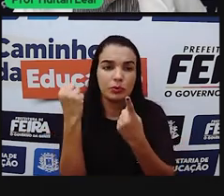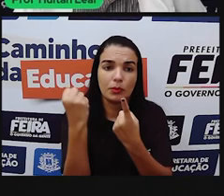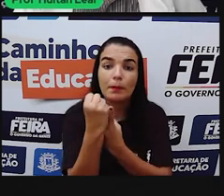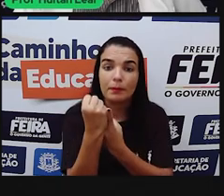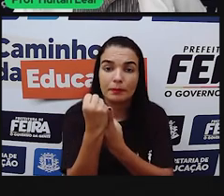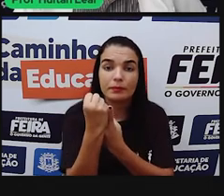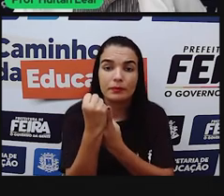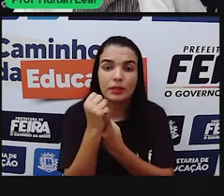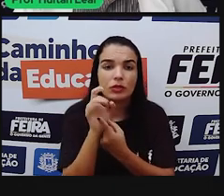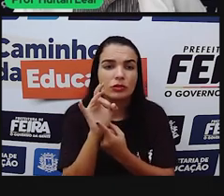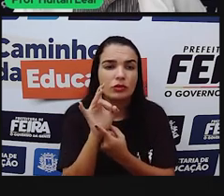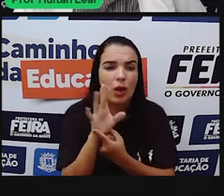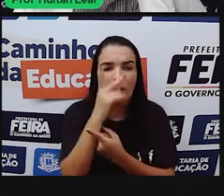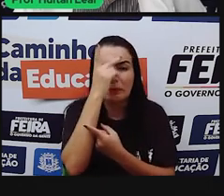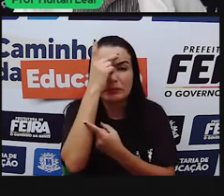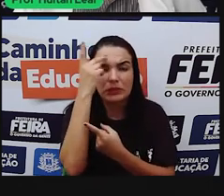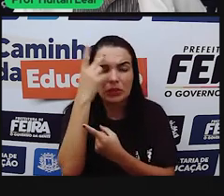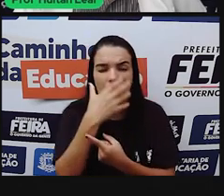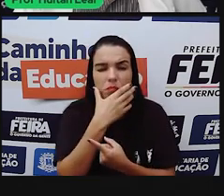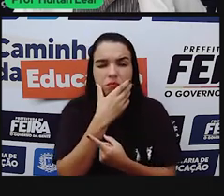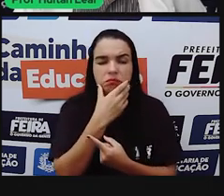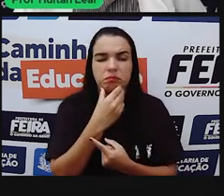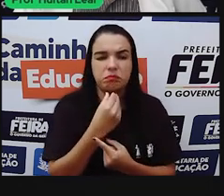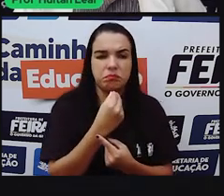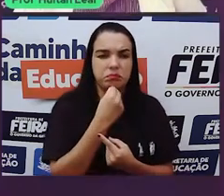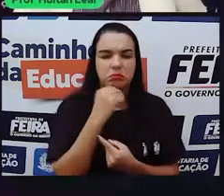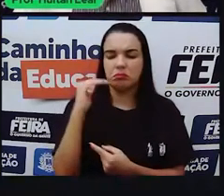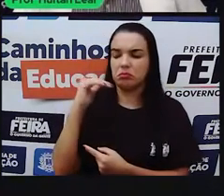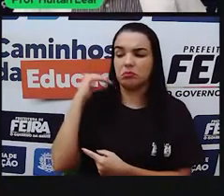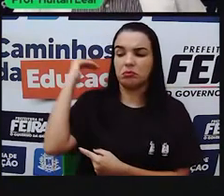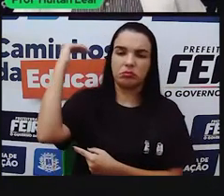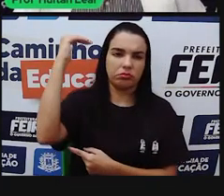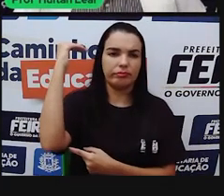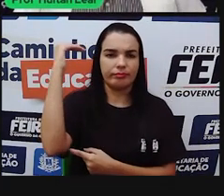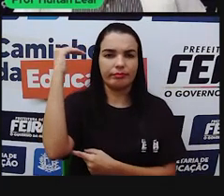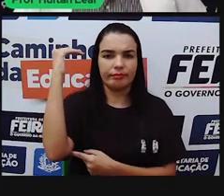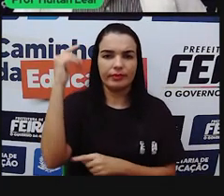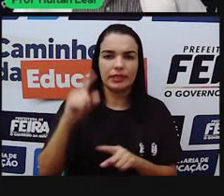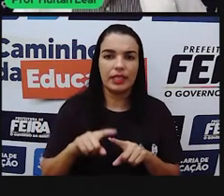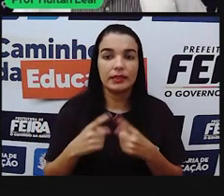âmbito machista em que vivemos. Então,